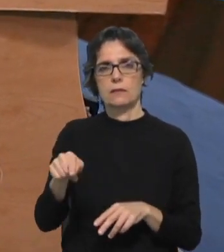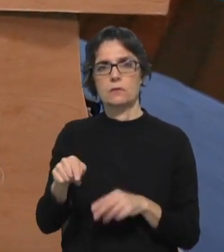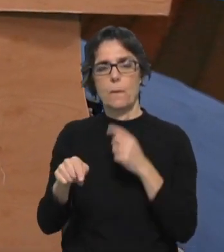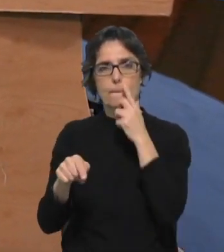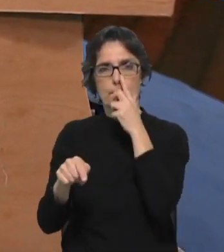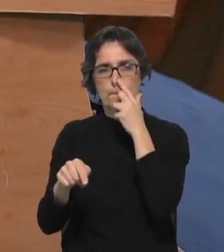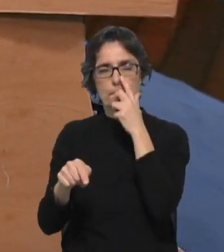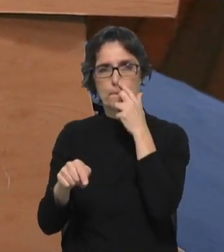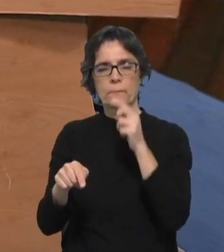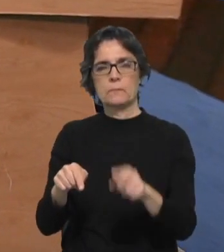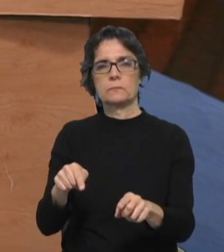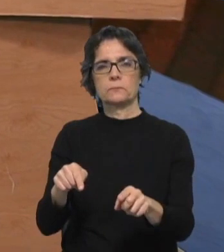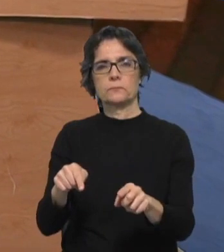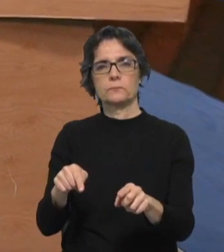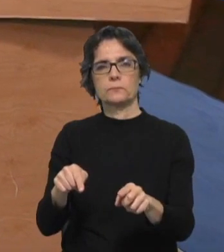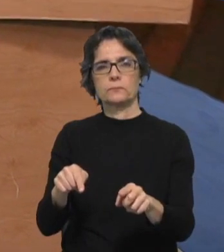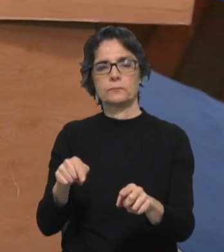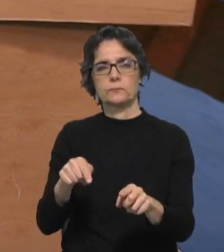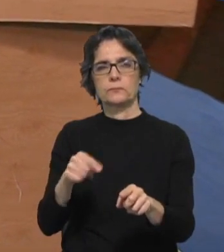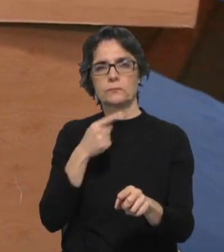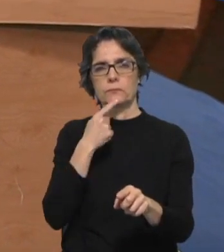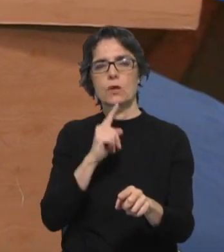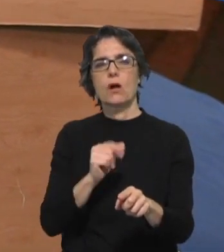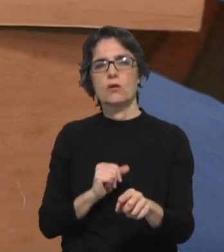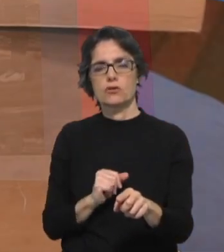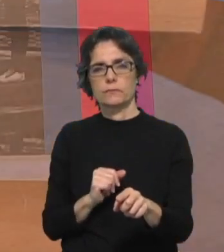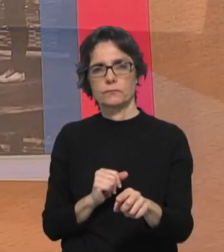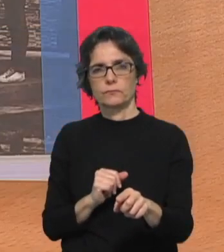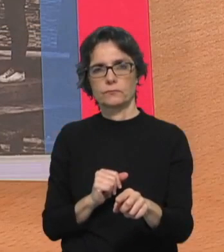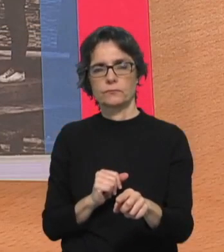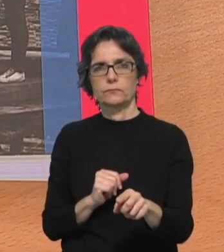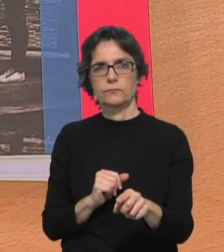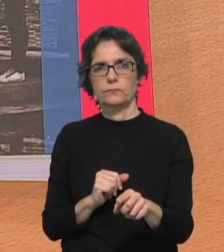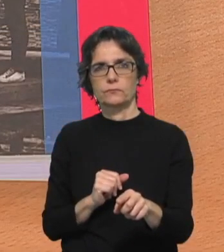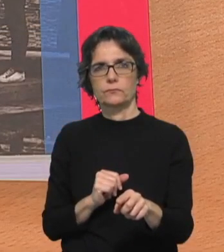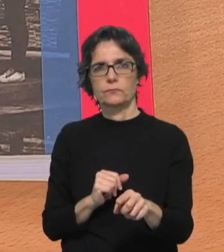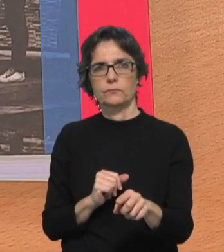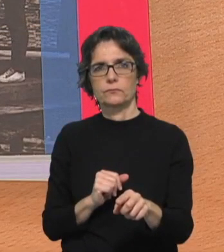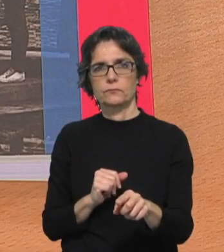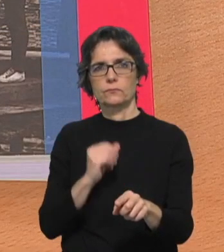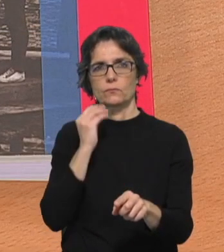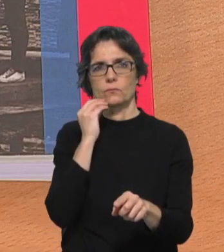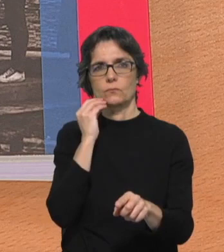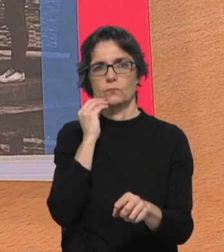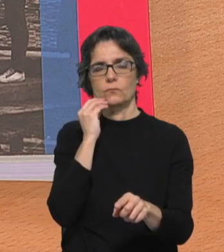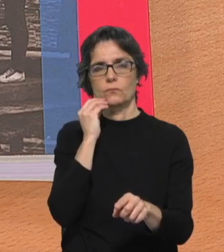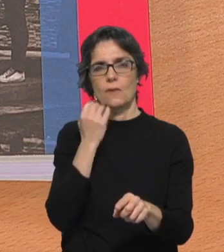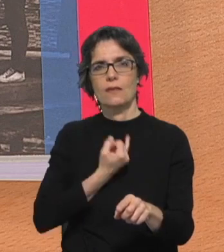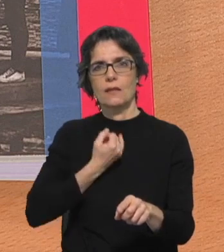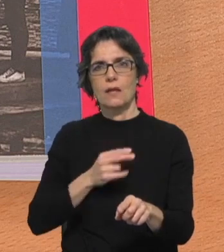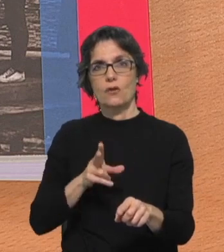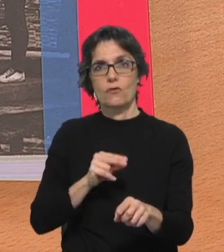elas também muito ligadas à formação destas identidades, sejam elas novas ou não